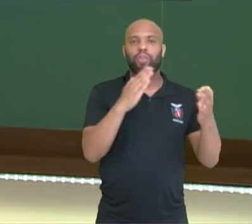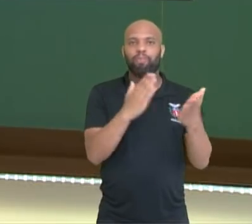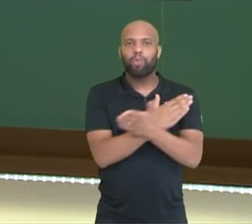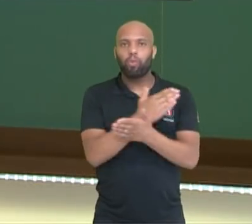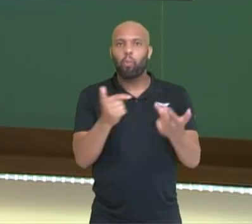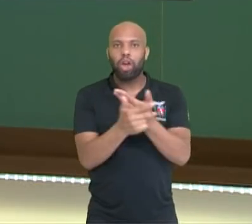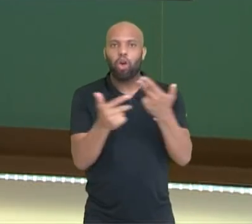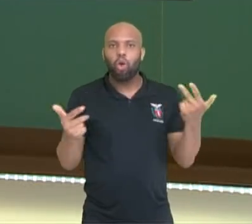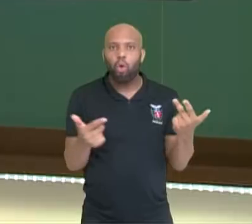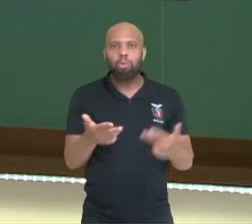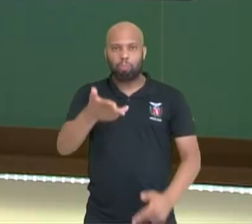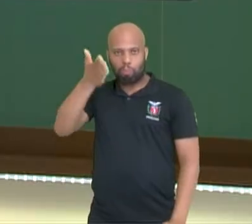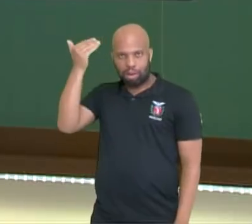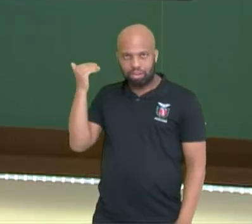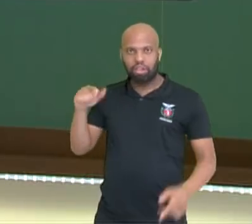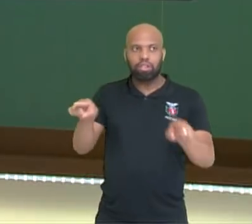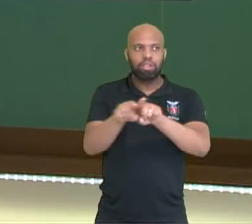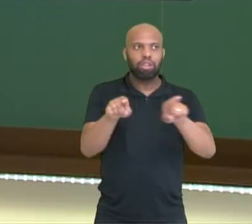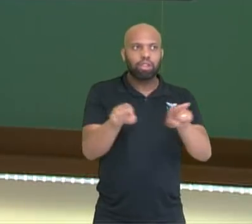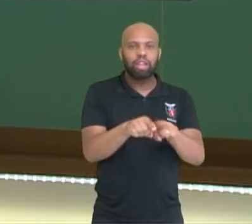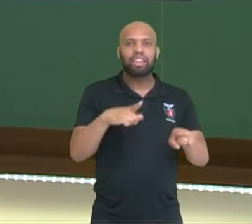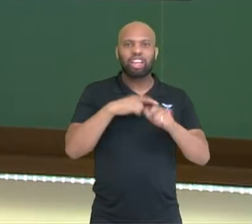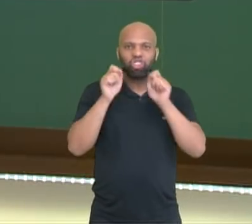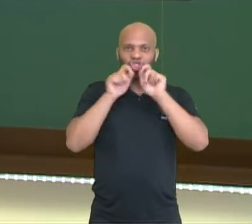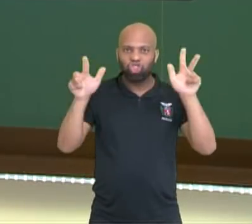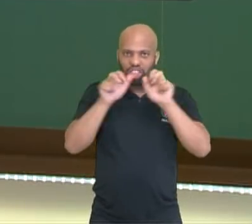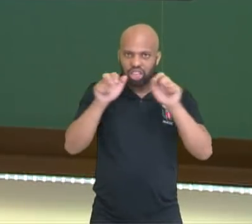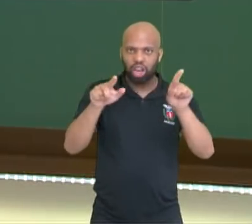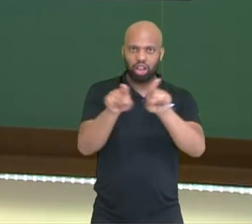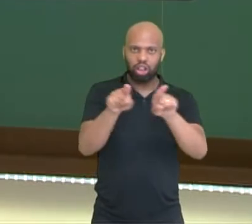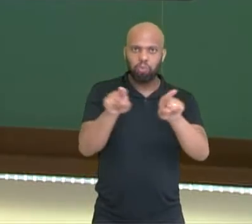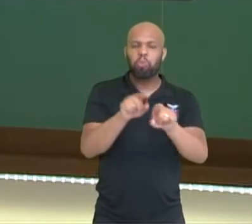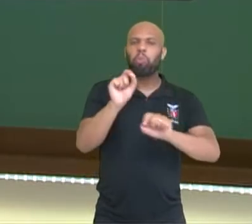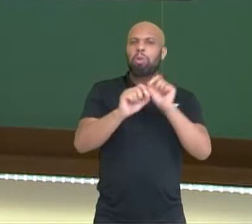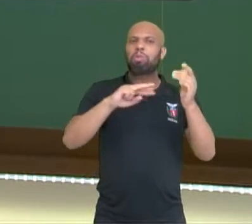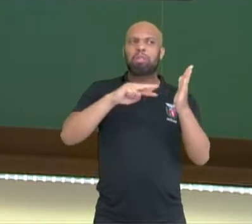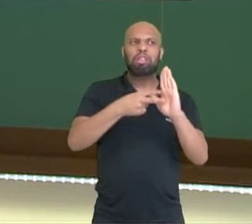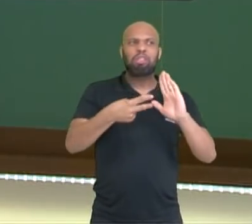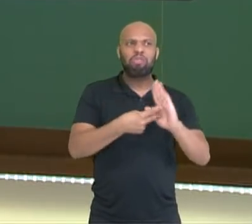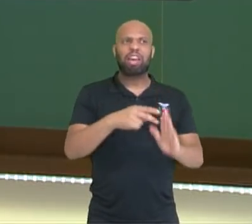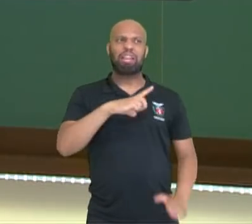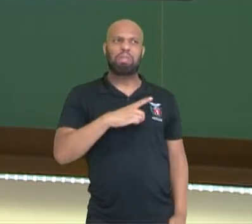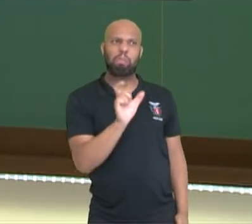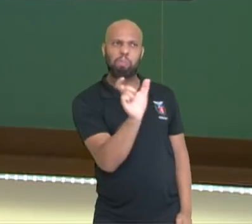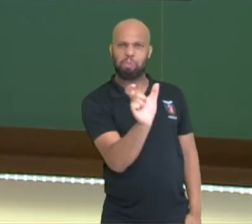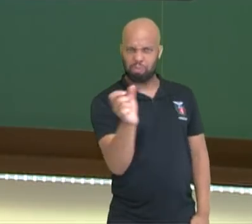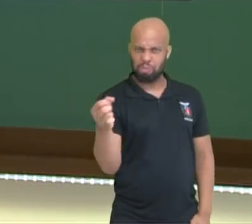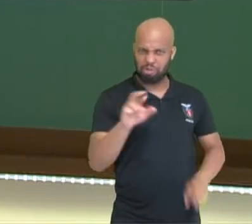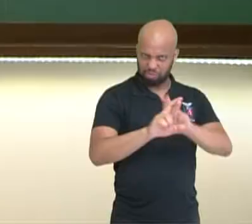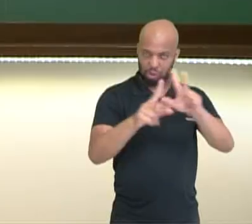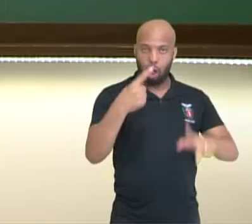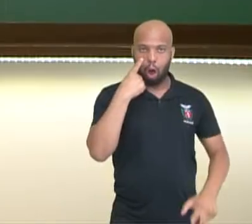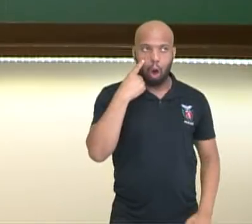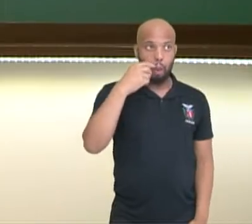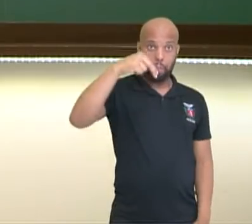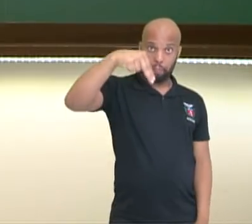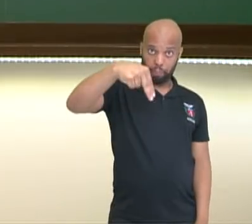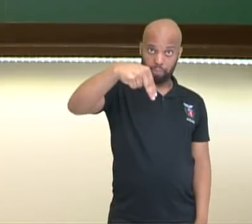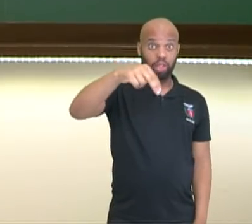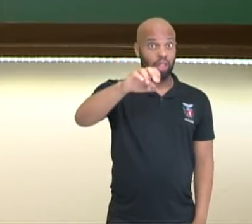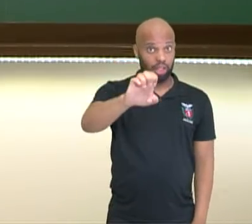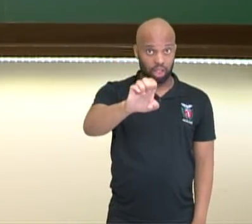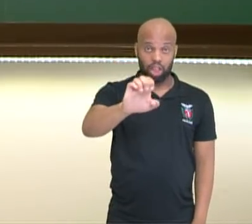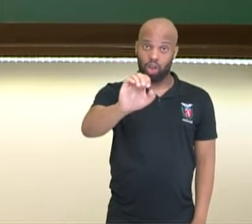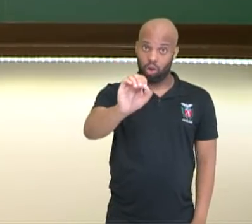ou gírias? Professora, o que é neologismo ou arcaísmo? Nunca ouvi falar nisso. Neologismo,